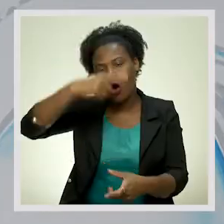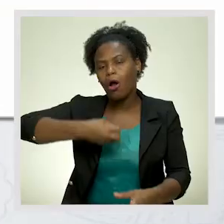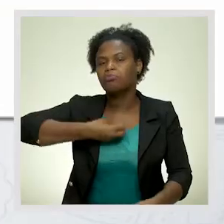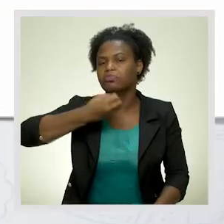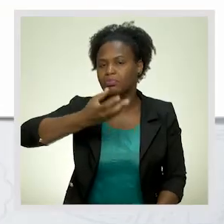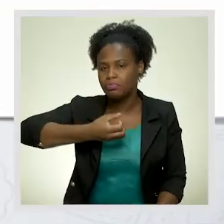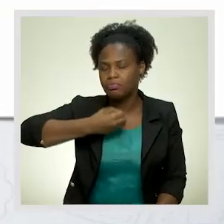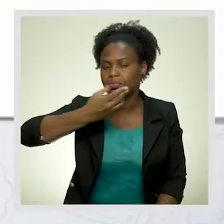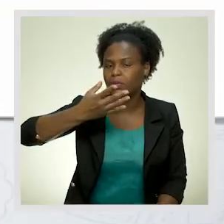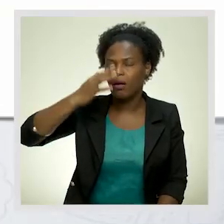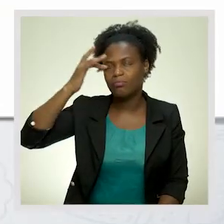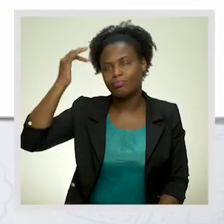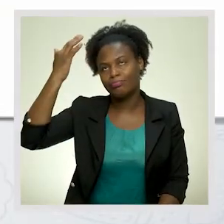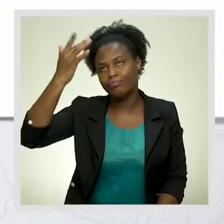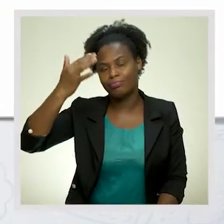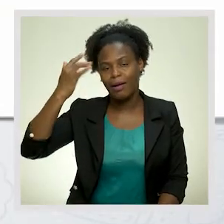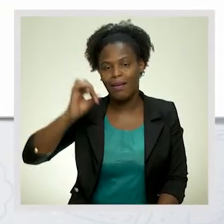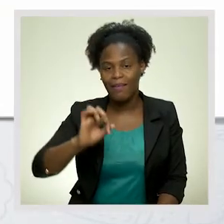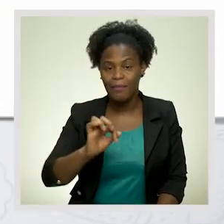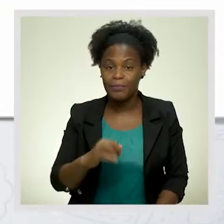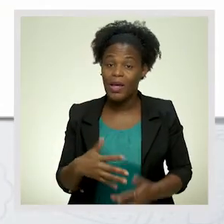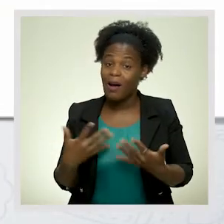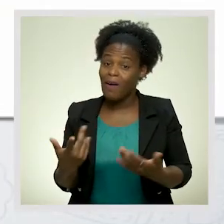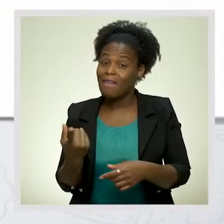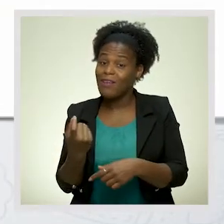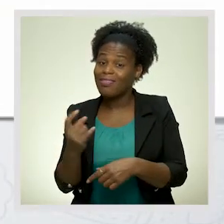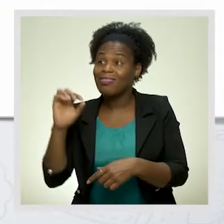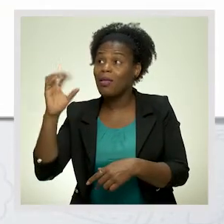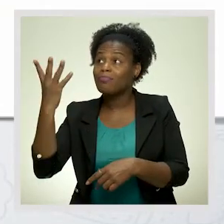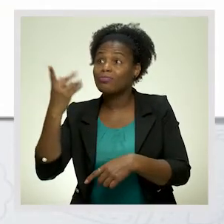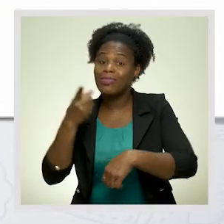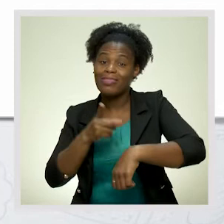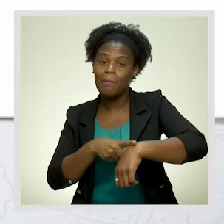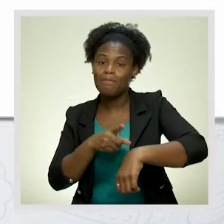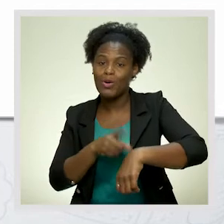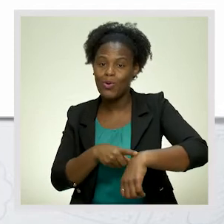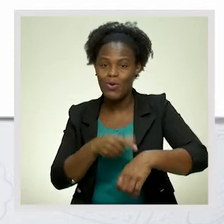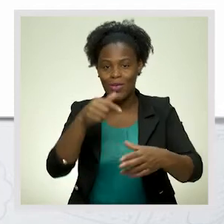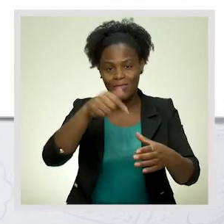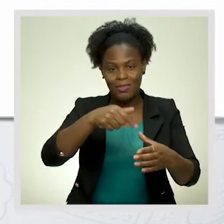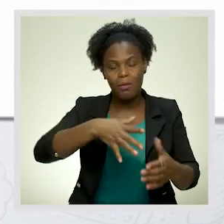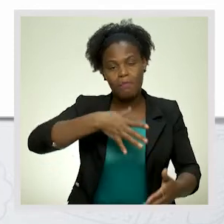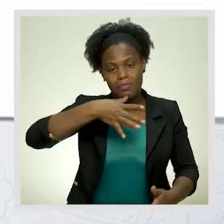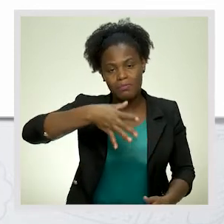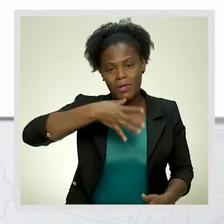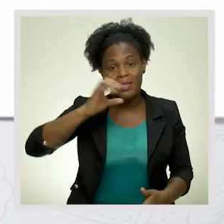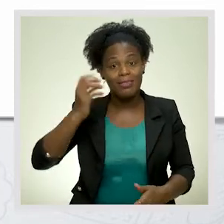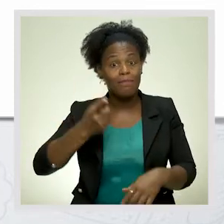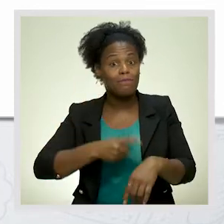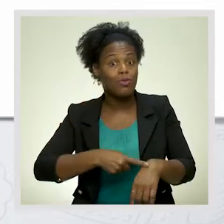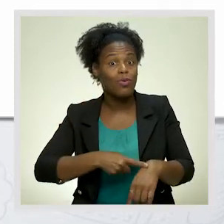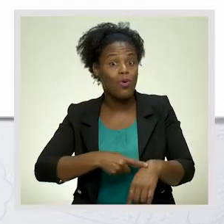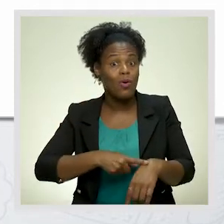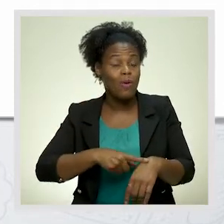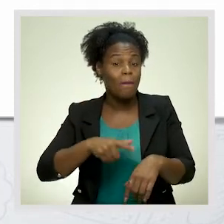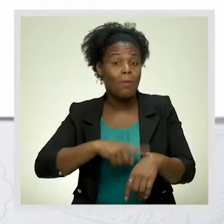ver o tempo. Quando falamos do tempo, dentro de uma narrativa, estamos a falar do momento em que